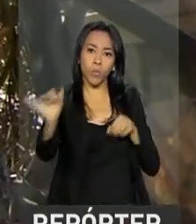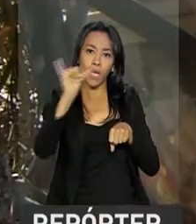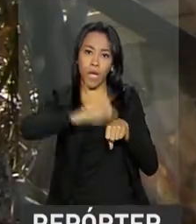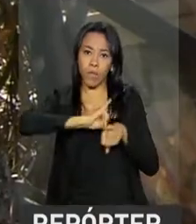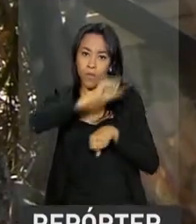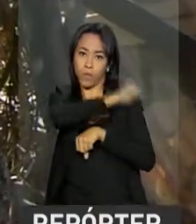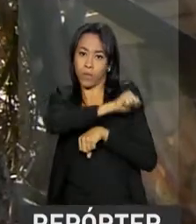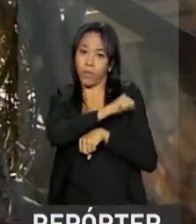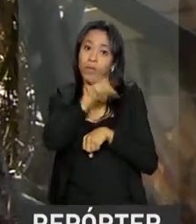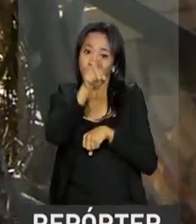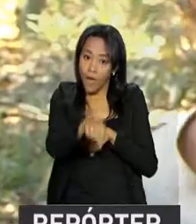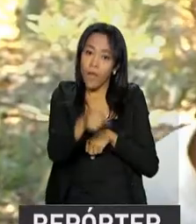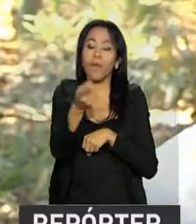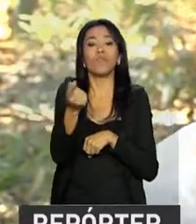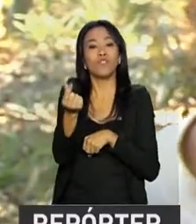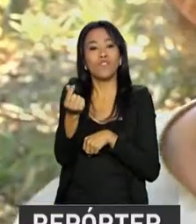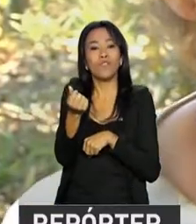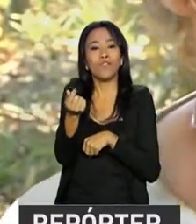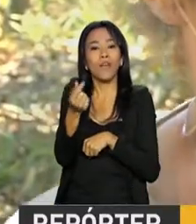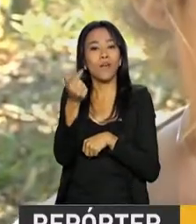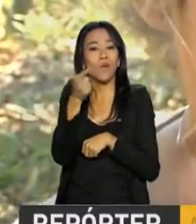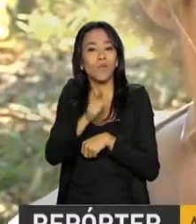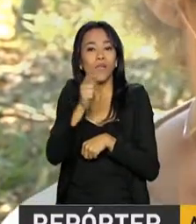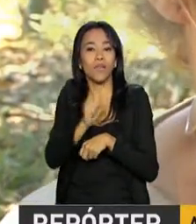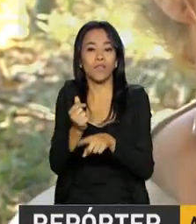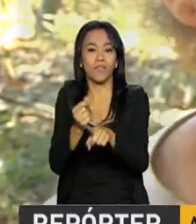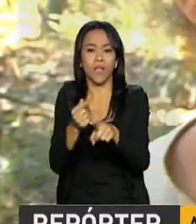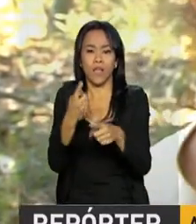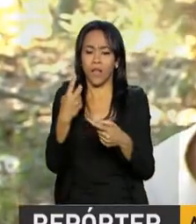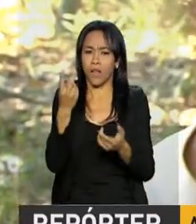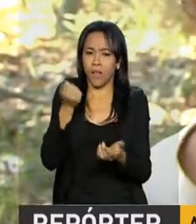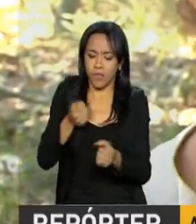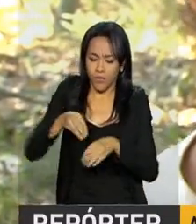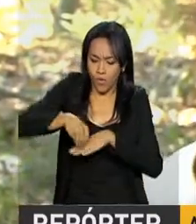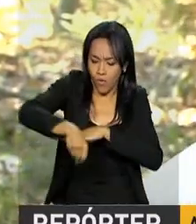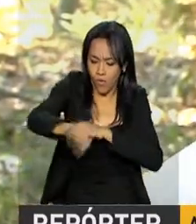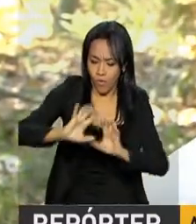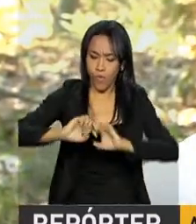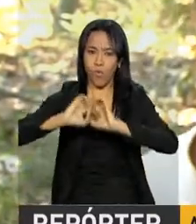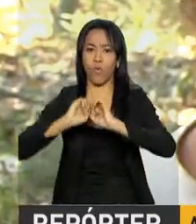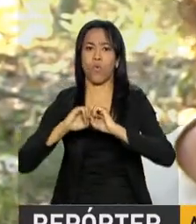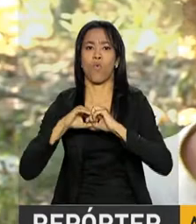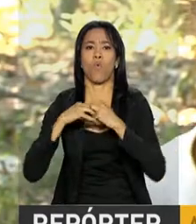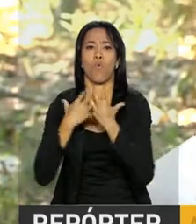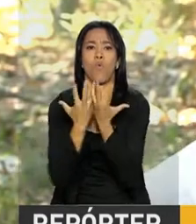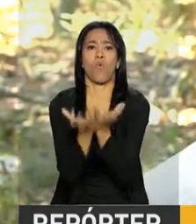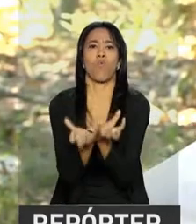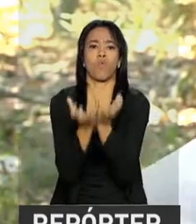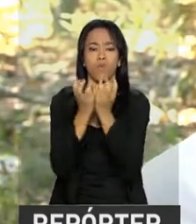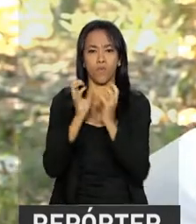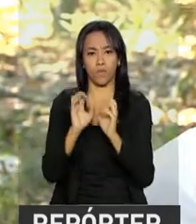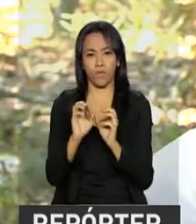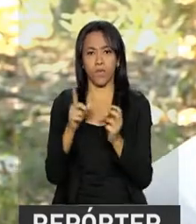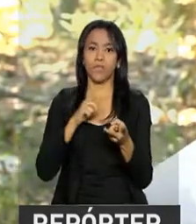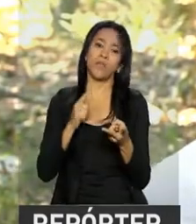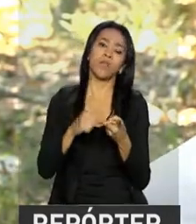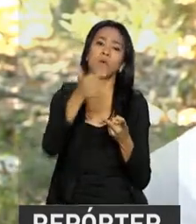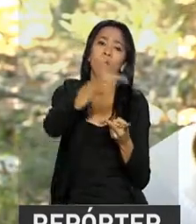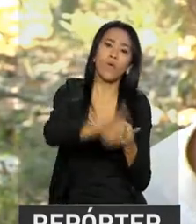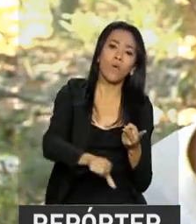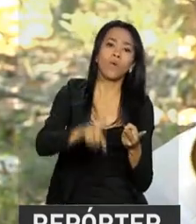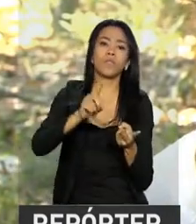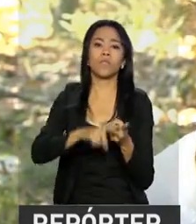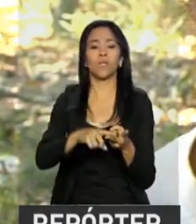fonte de renda tanto rúcula alface couve e tenha as plantas alternativa que são a